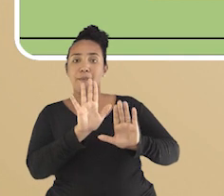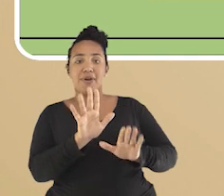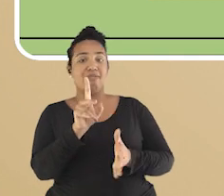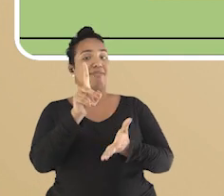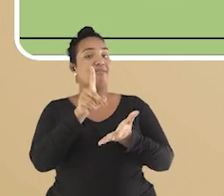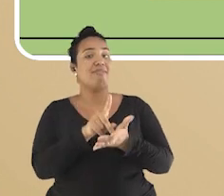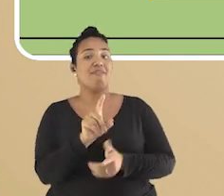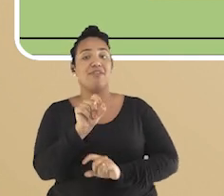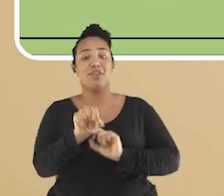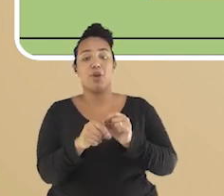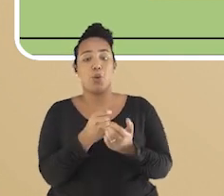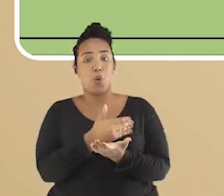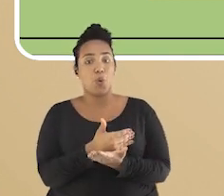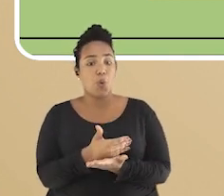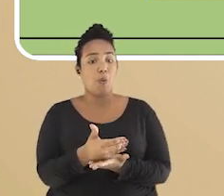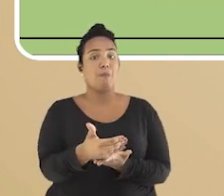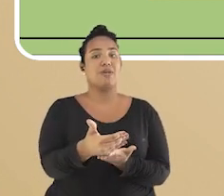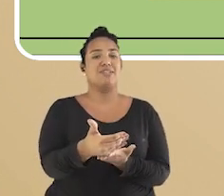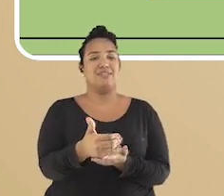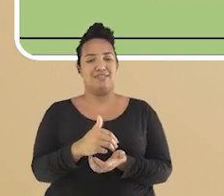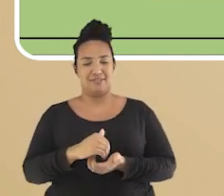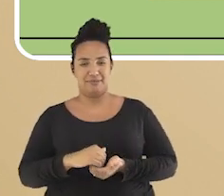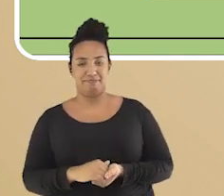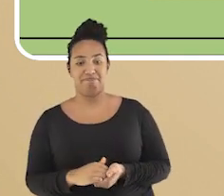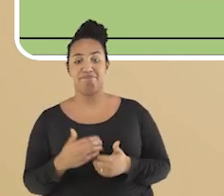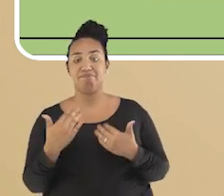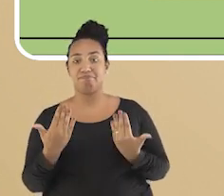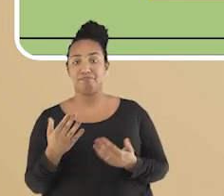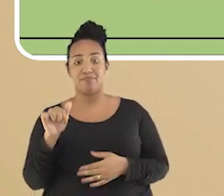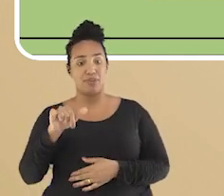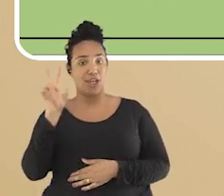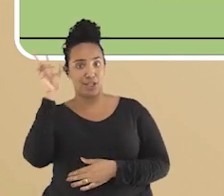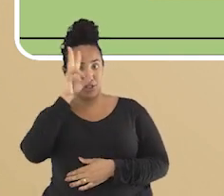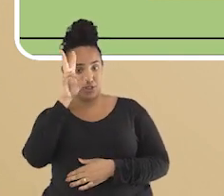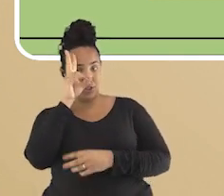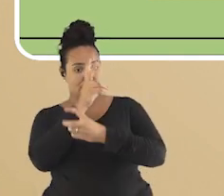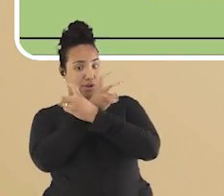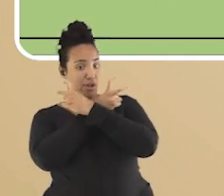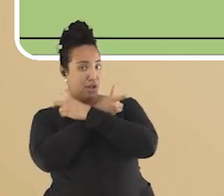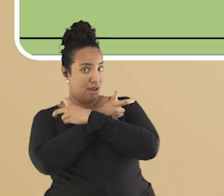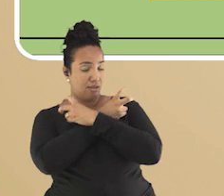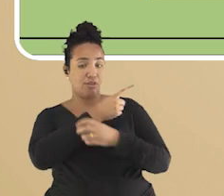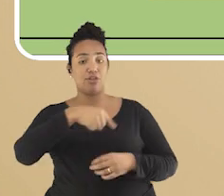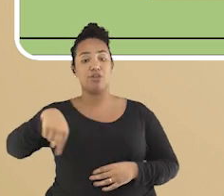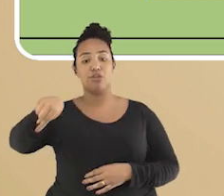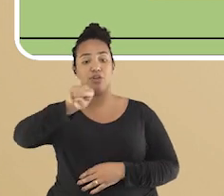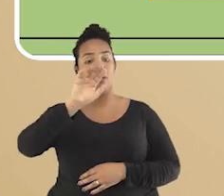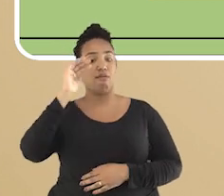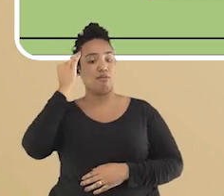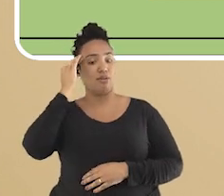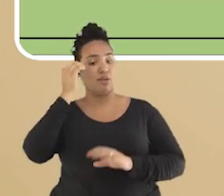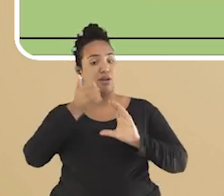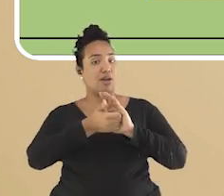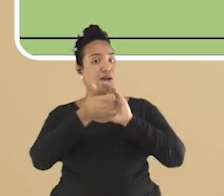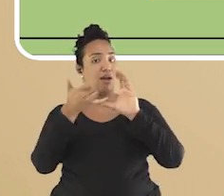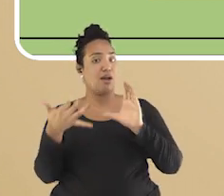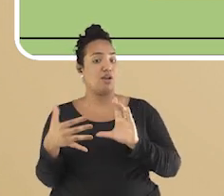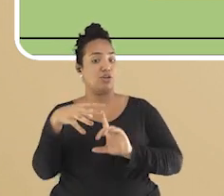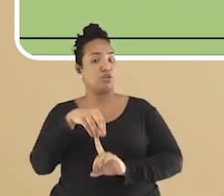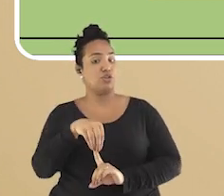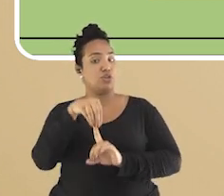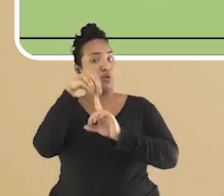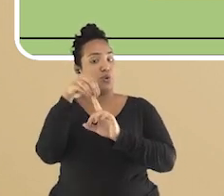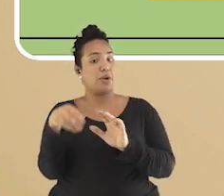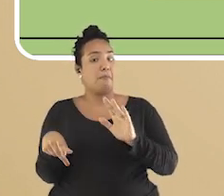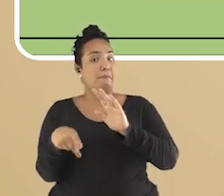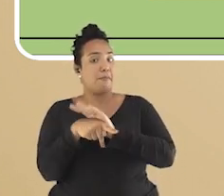começando. Essa lenda egípcia pode nos ajudar a entender uma característica única e peculiar